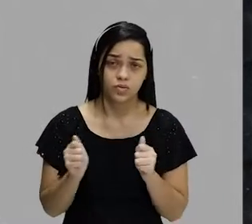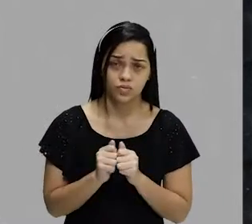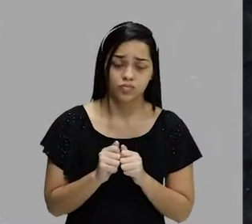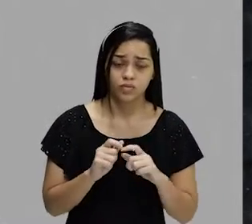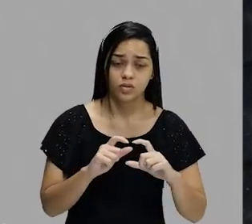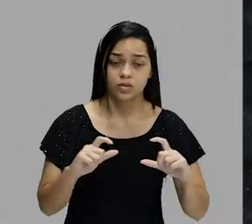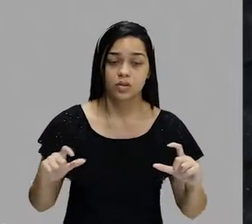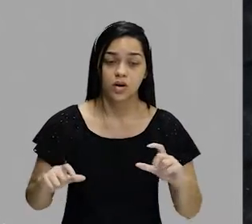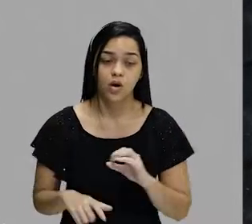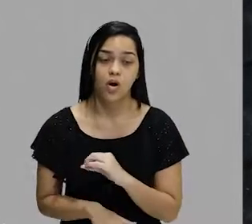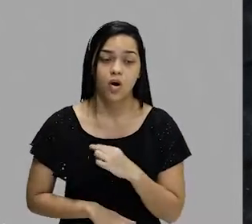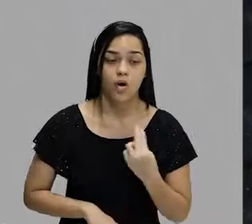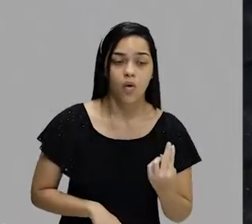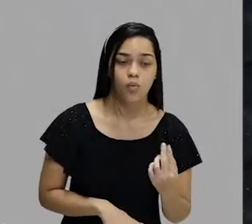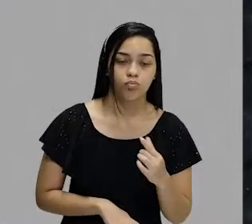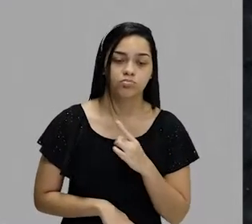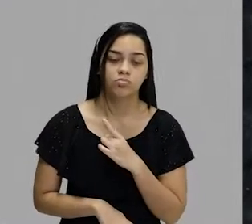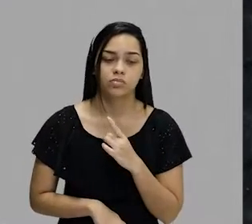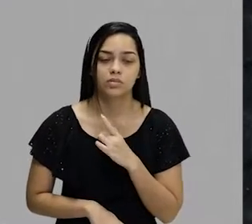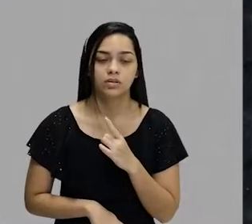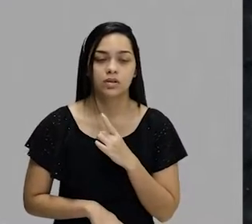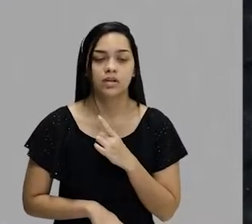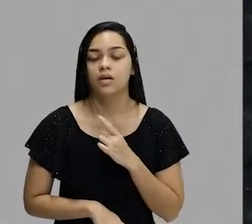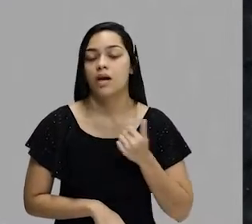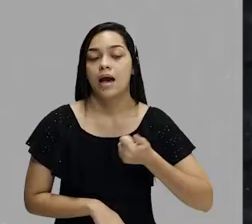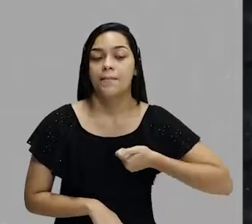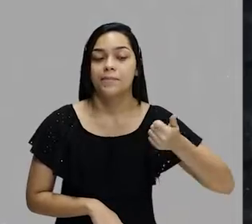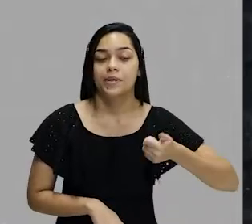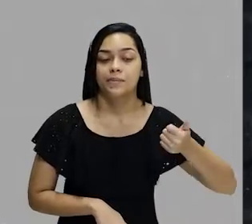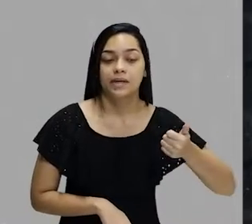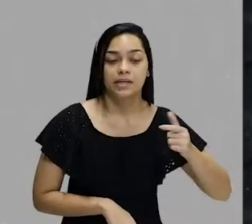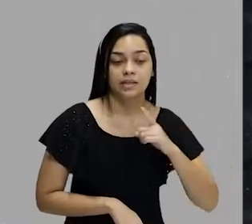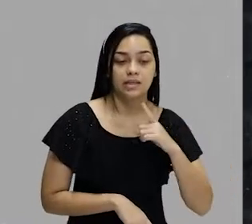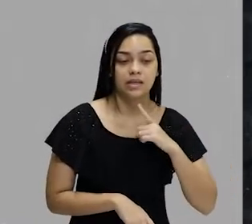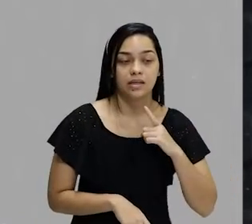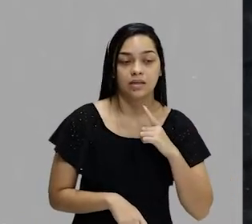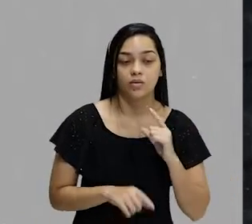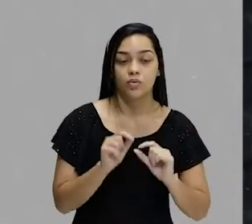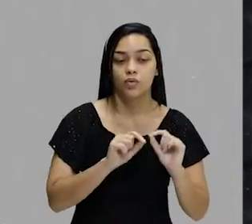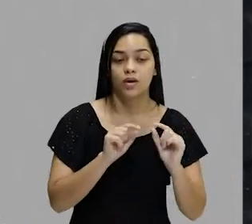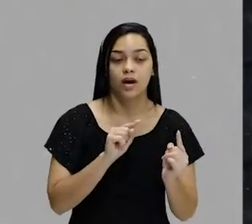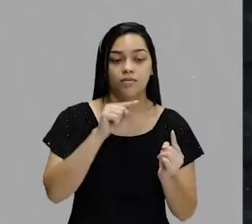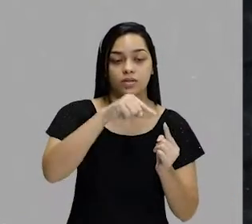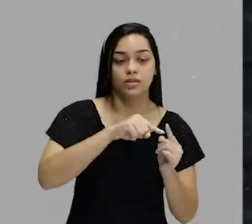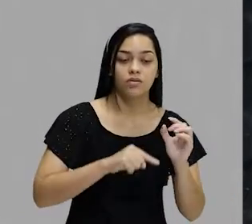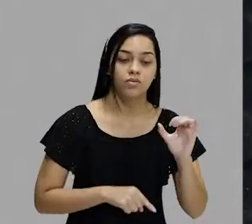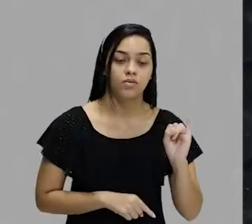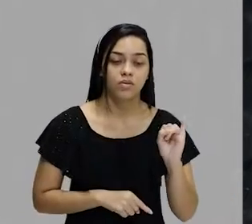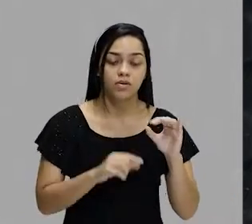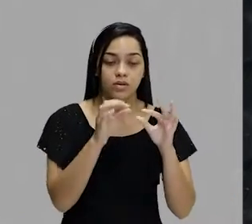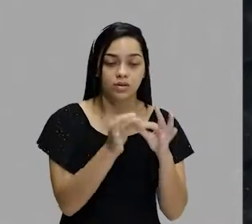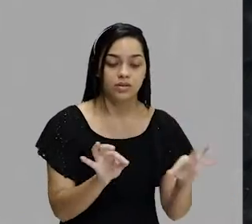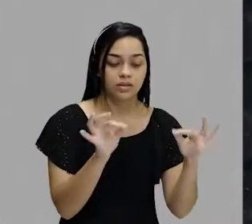oração, ou em que a primeira, no caso, a oração principal,